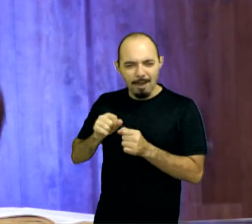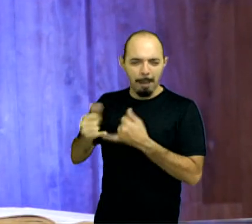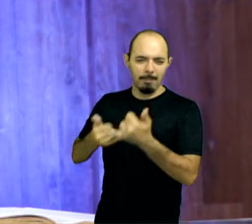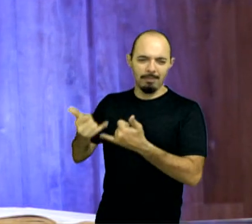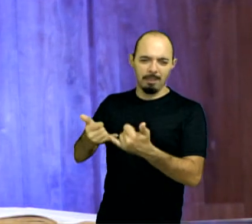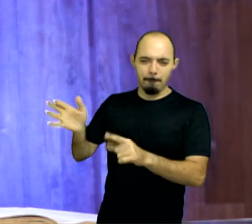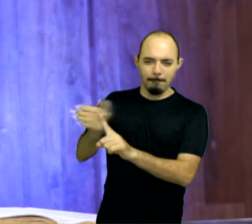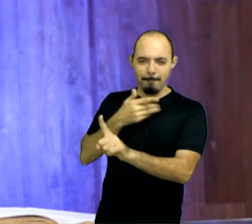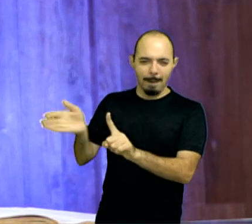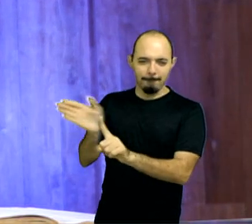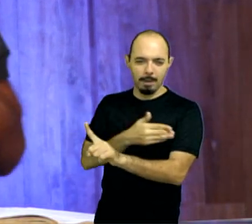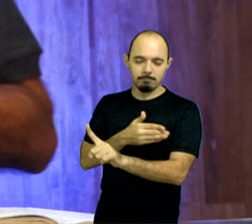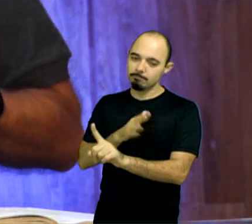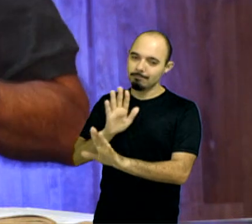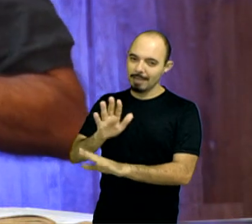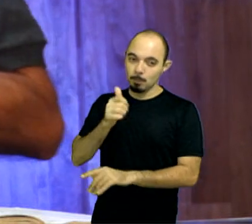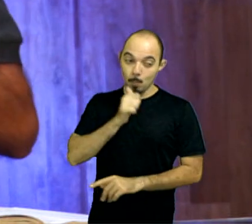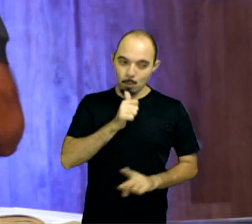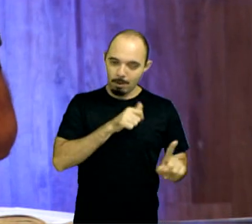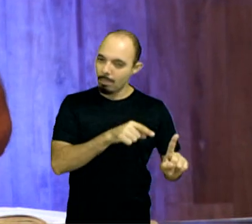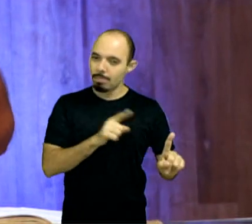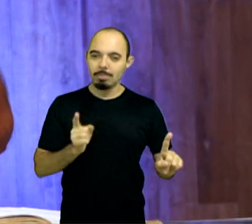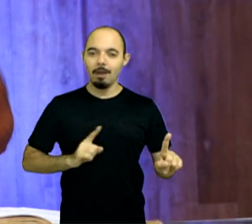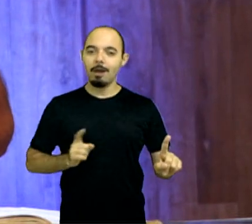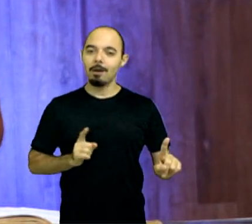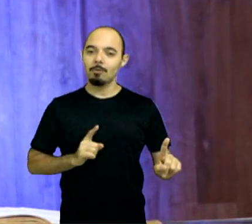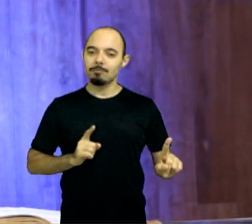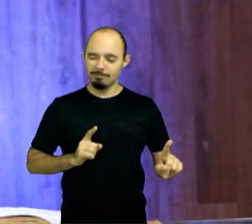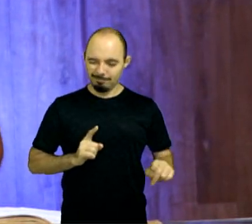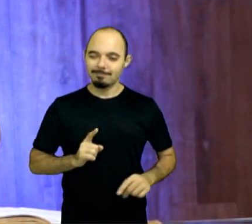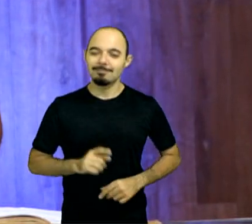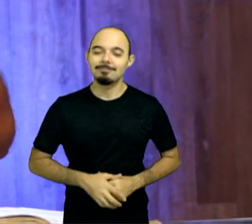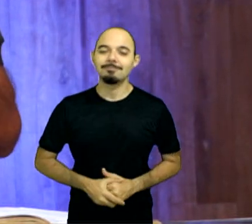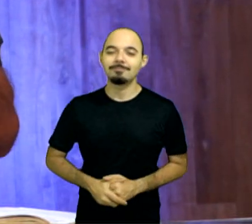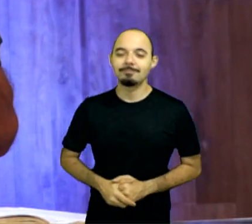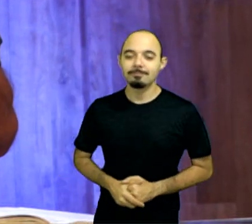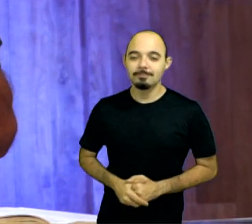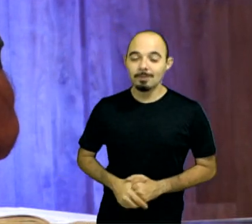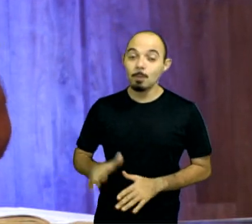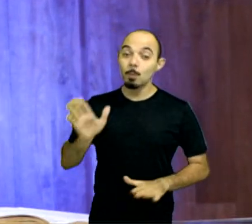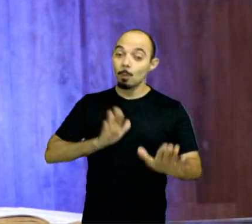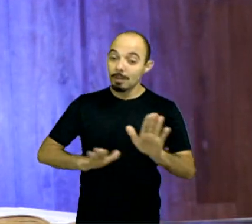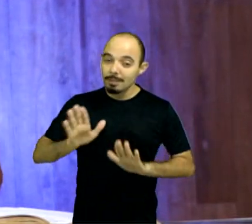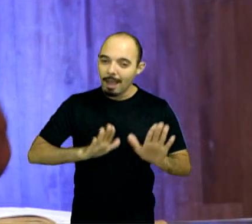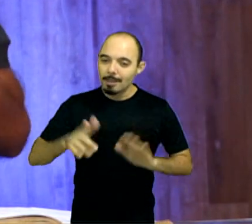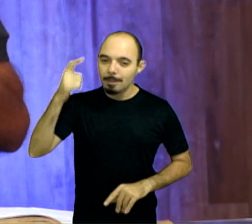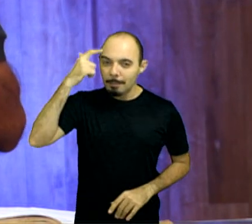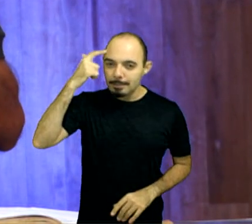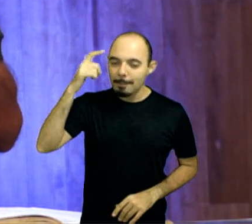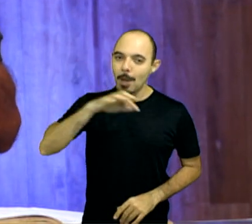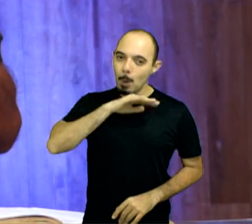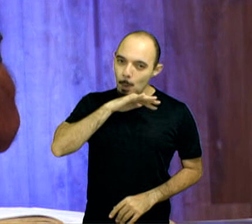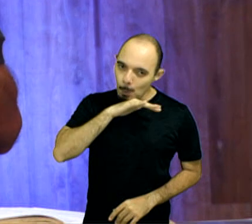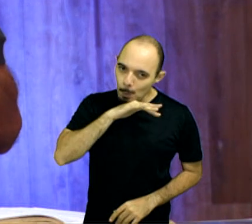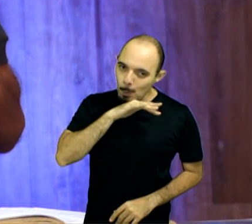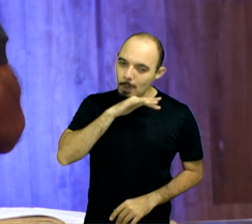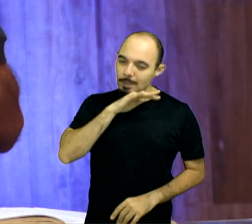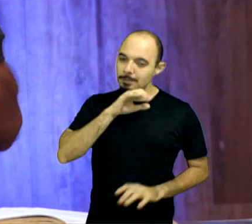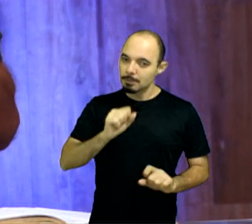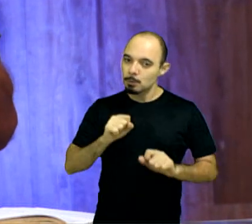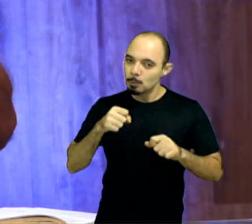nós estávamos nos alertando: tire esse negócio da tua cabeça, cuidado com esse pensamento, cuidado com essas